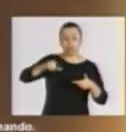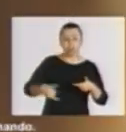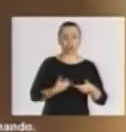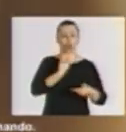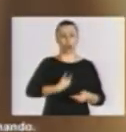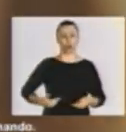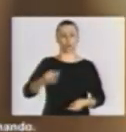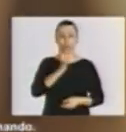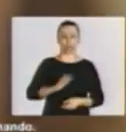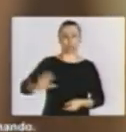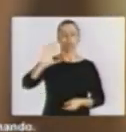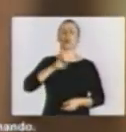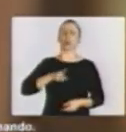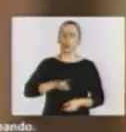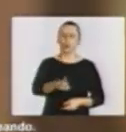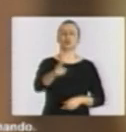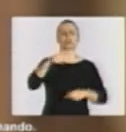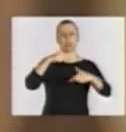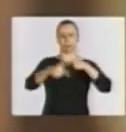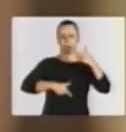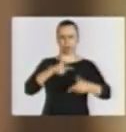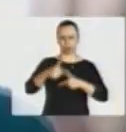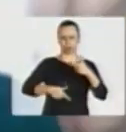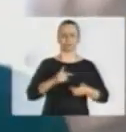governo federal Continua